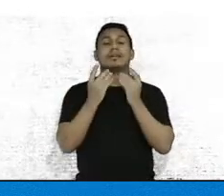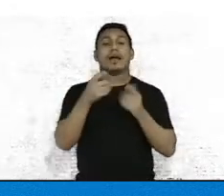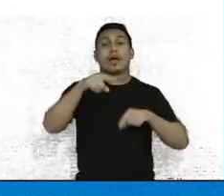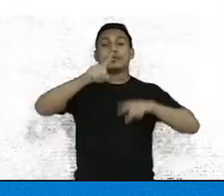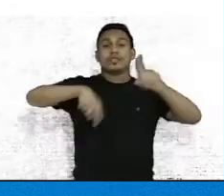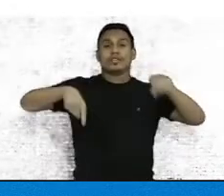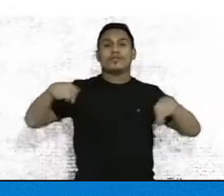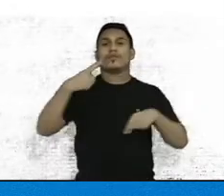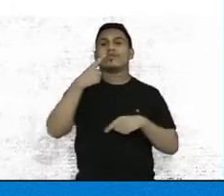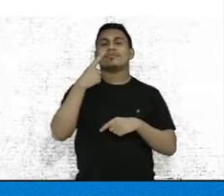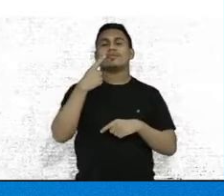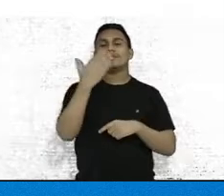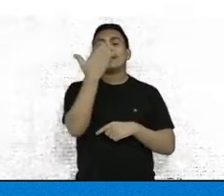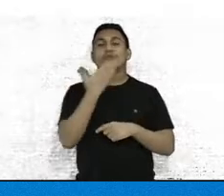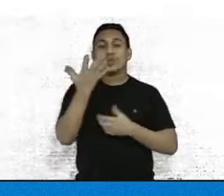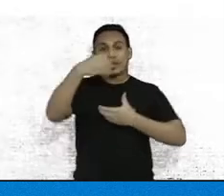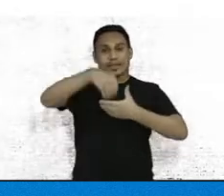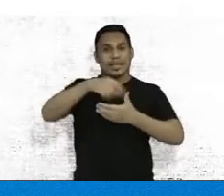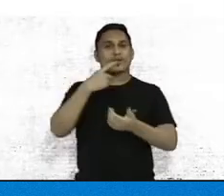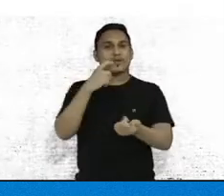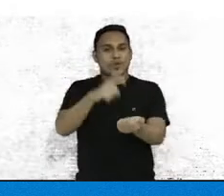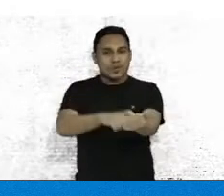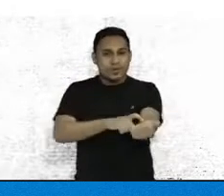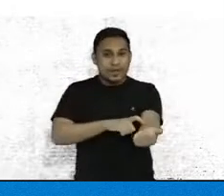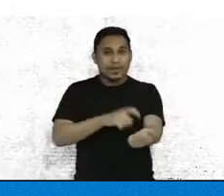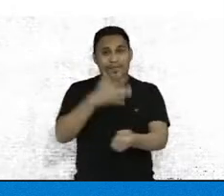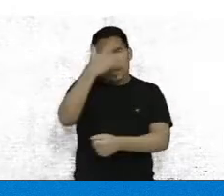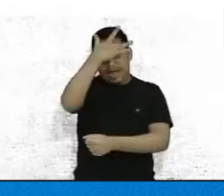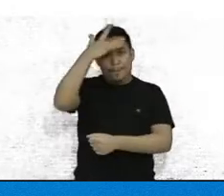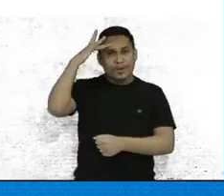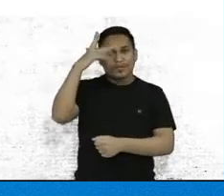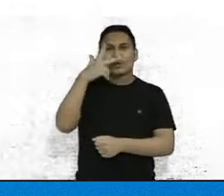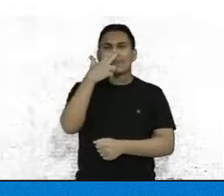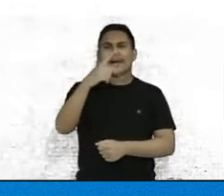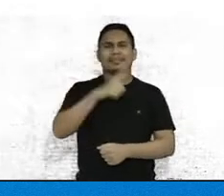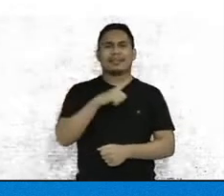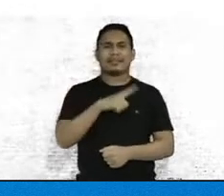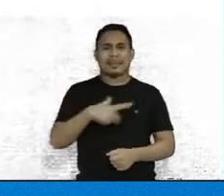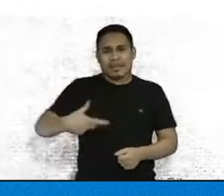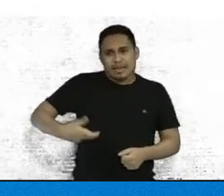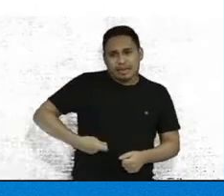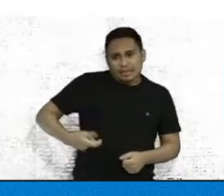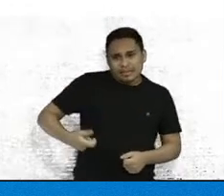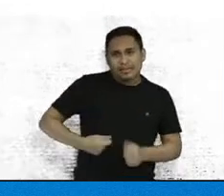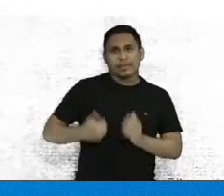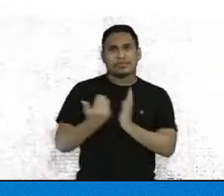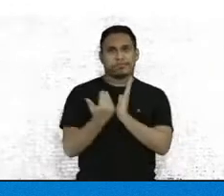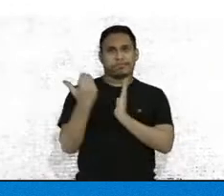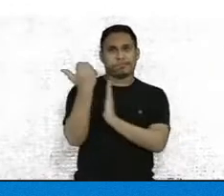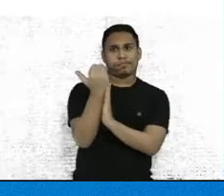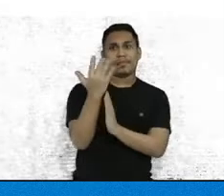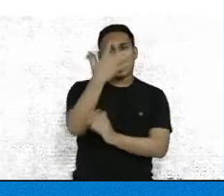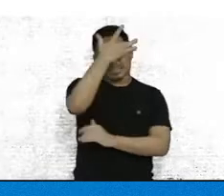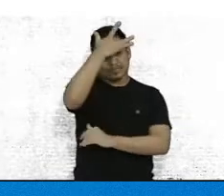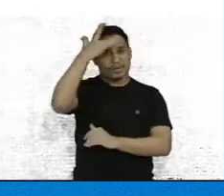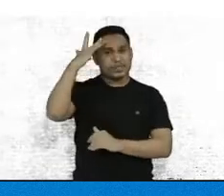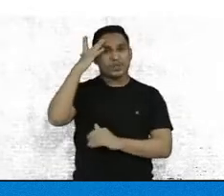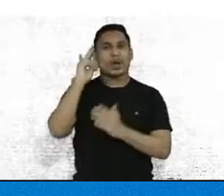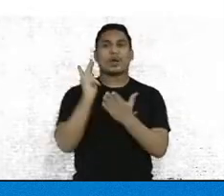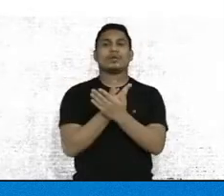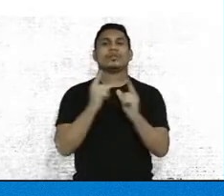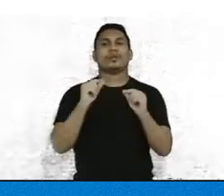pessoas que têm resistência insulínica, que têm glicemia elevada, elas acabam ativando por excesso